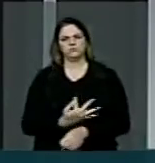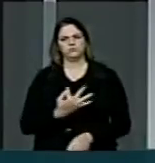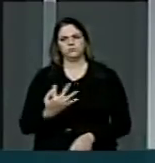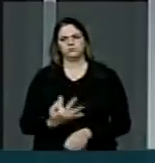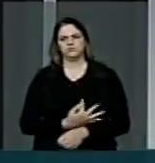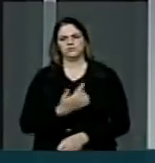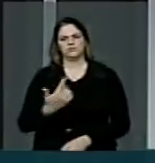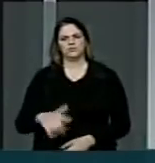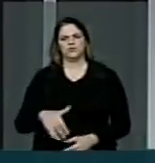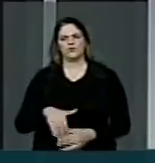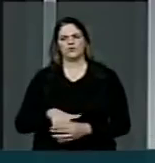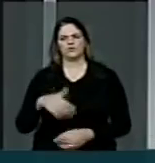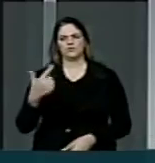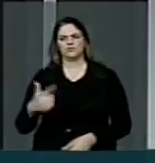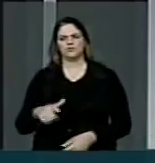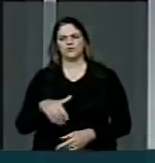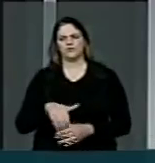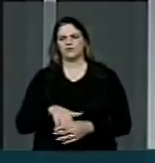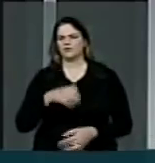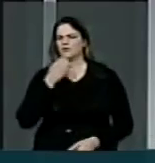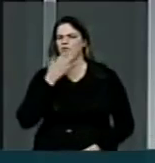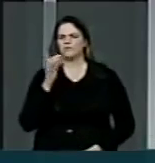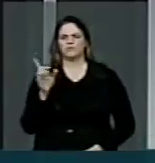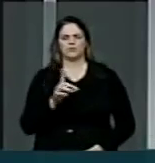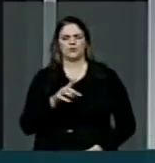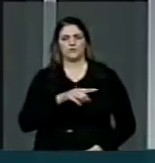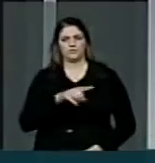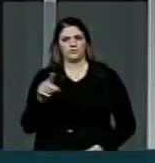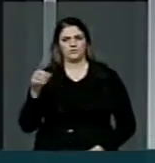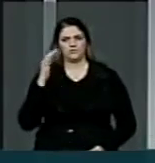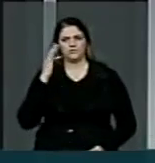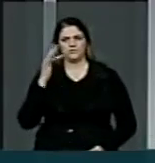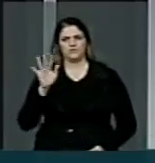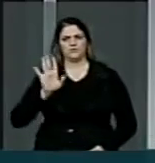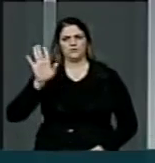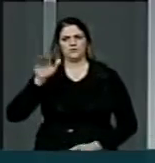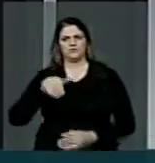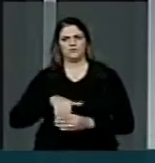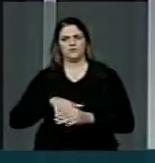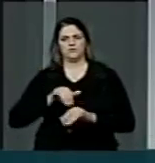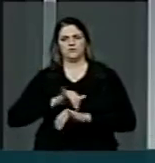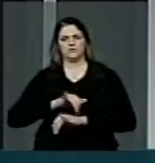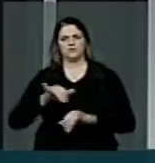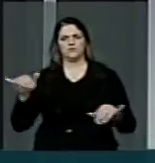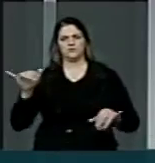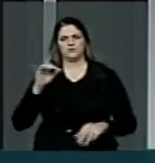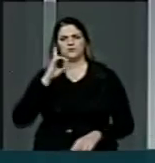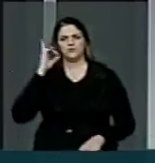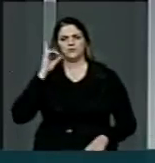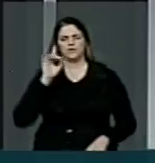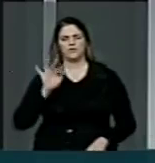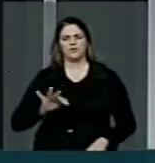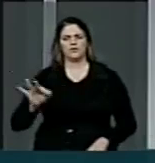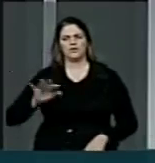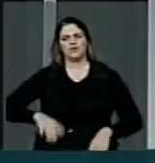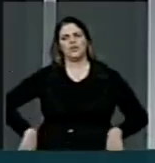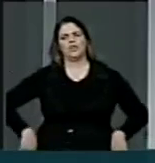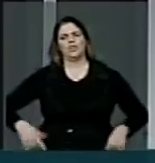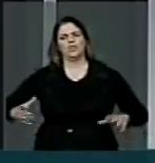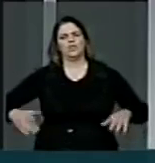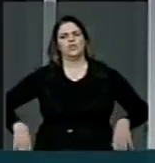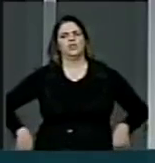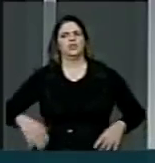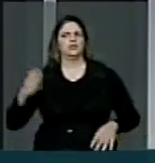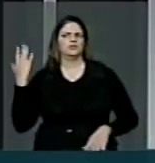Vossas Excelências, que vão ser candidatos a deputado federal, sabe quanto custa isso? Nós nem